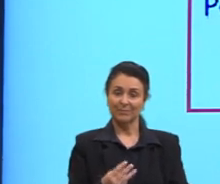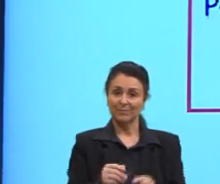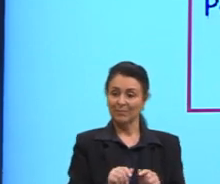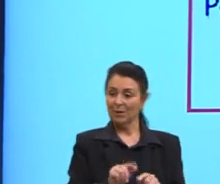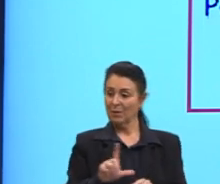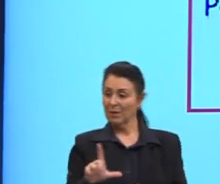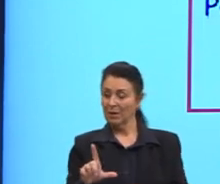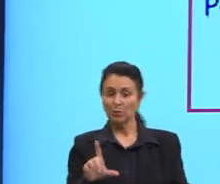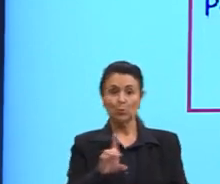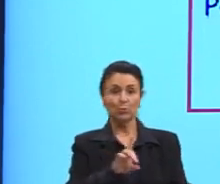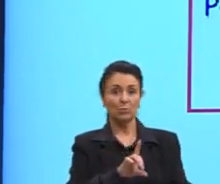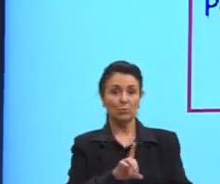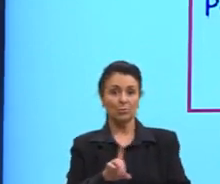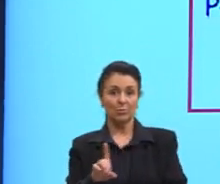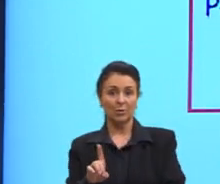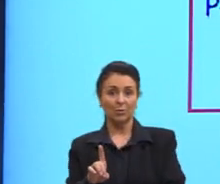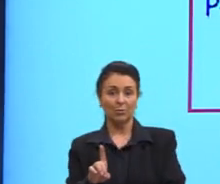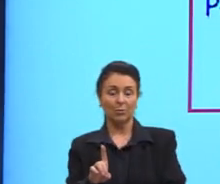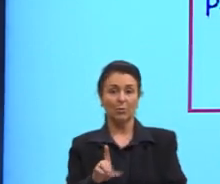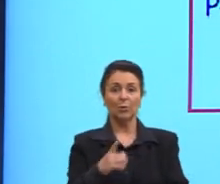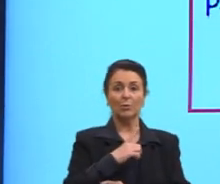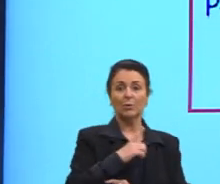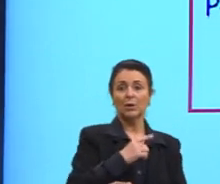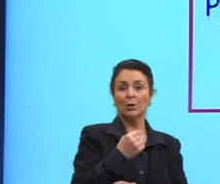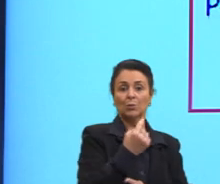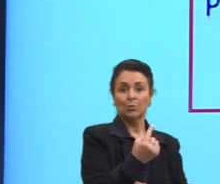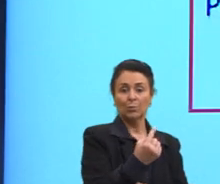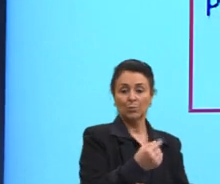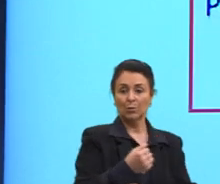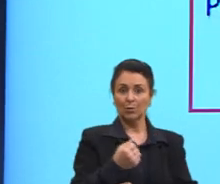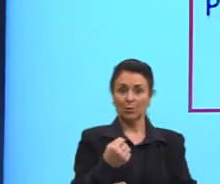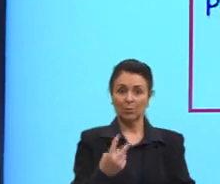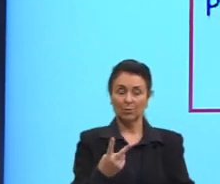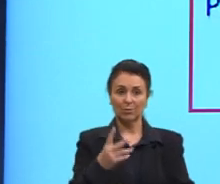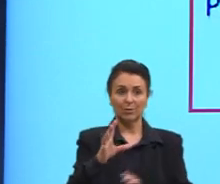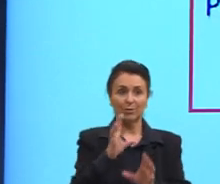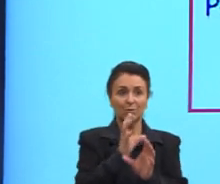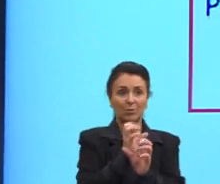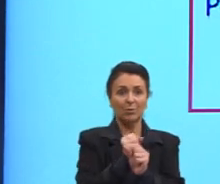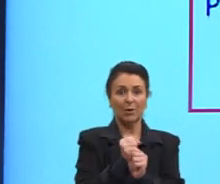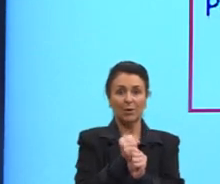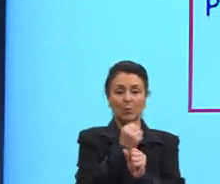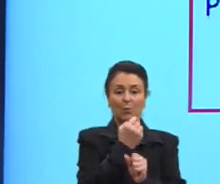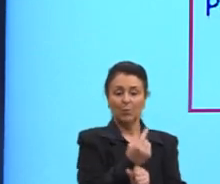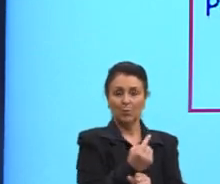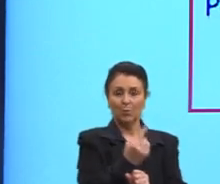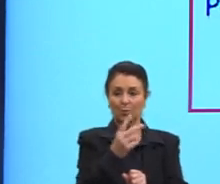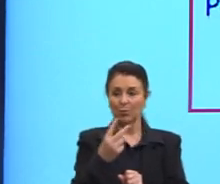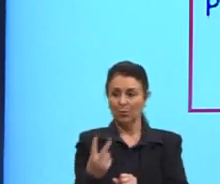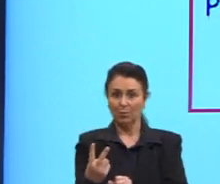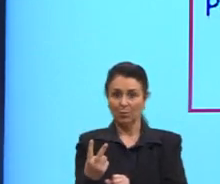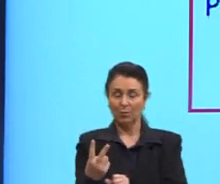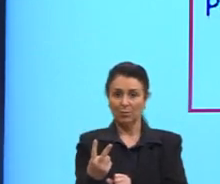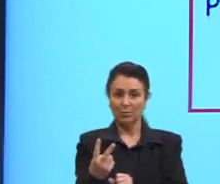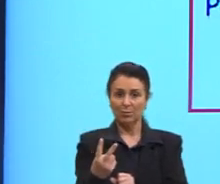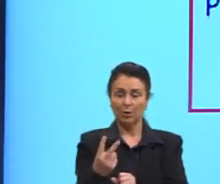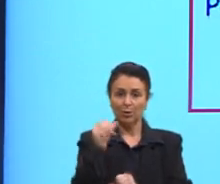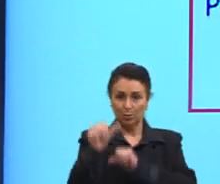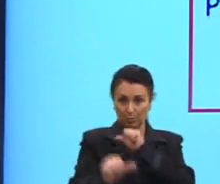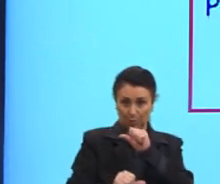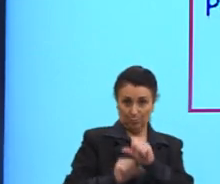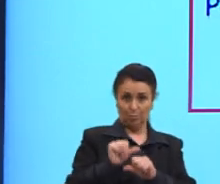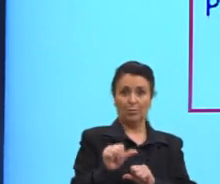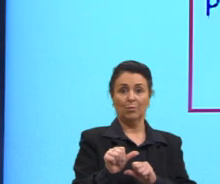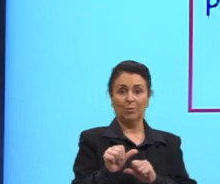ao lado direito no entanto como eu tenho 1 e 2 aqui se eu somar esse 1 e 2 já está pronto lado